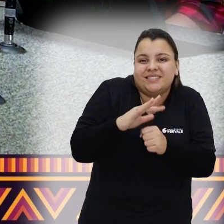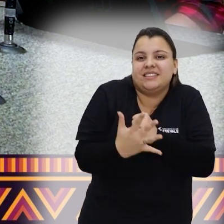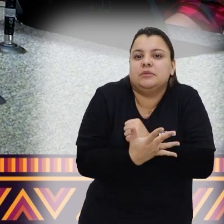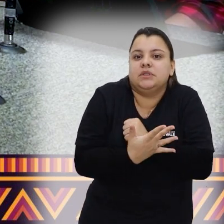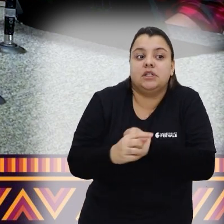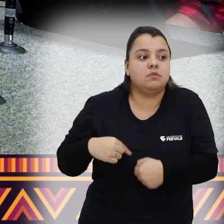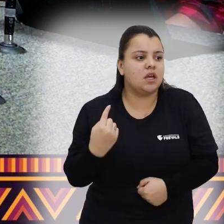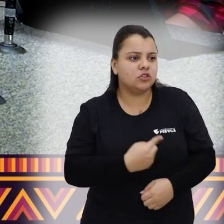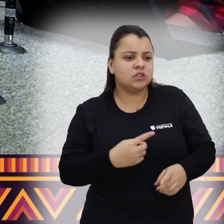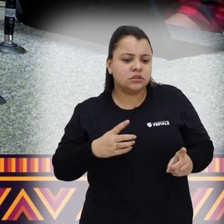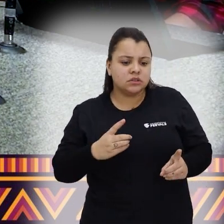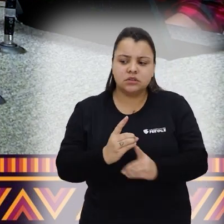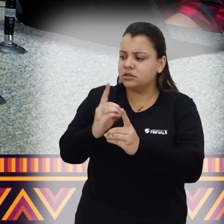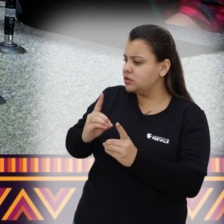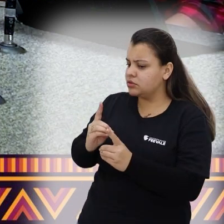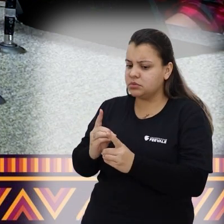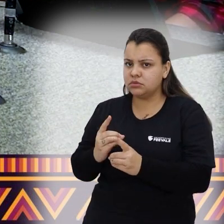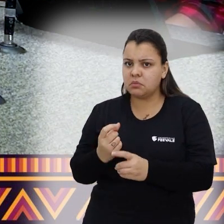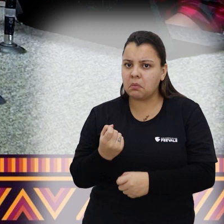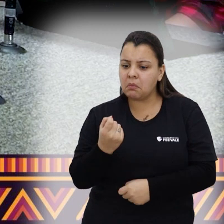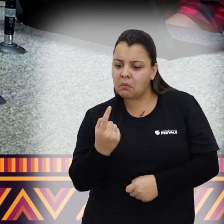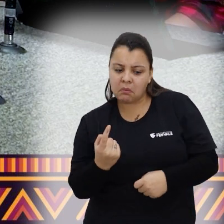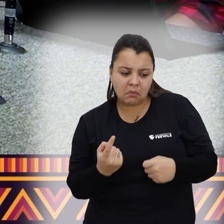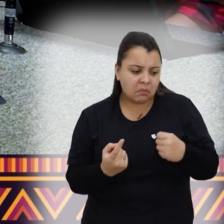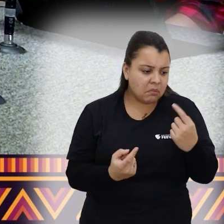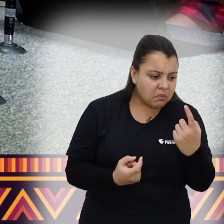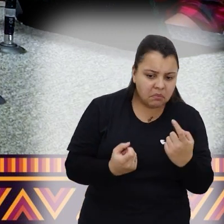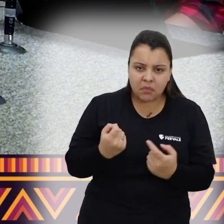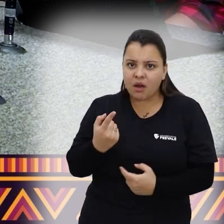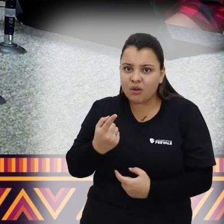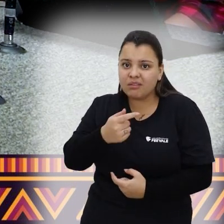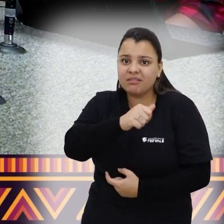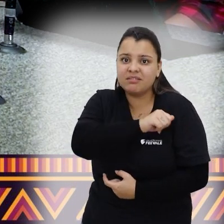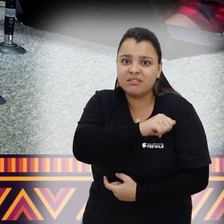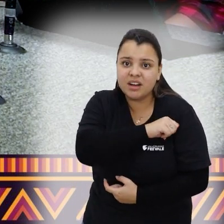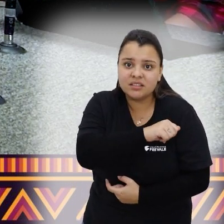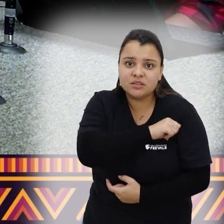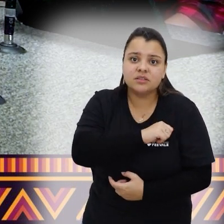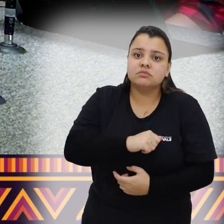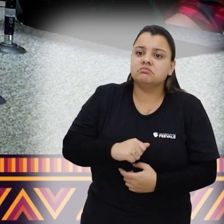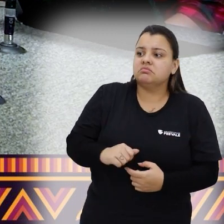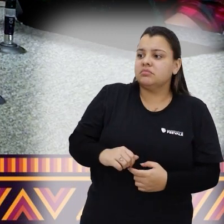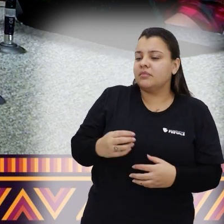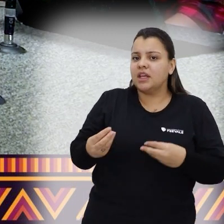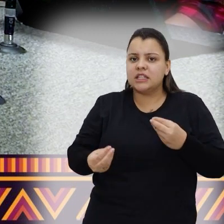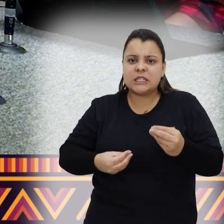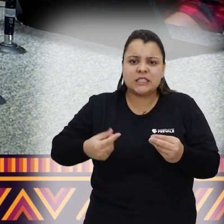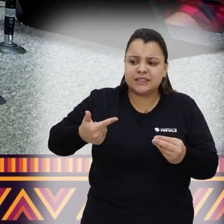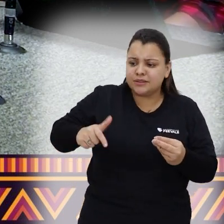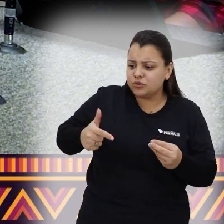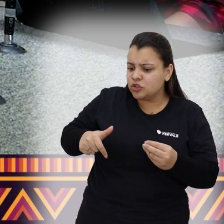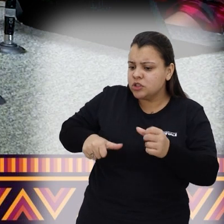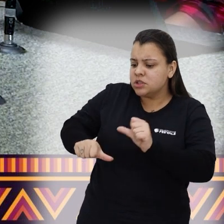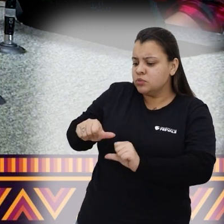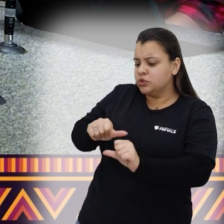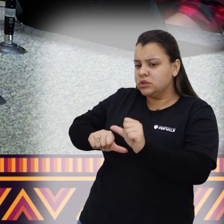descobrindo, né? Sim. E a gente era poucos ainda. Era eu, o prof, a Thaís e o Benhur com essa virada de chave de não nos colocar no compromisso,